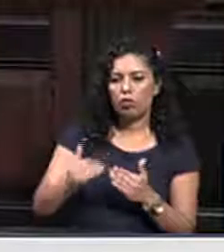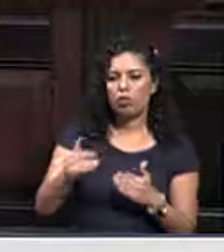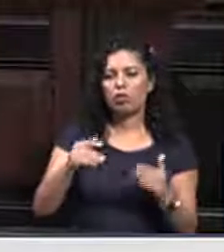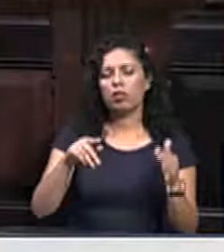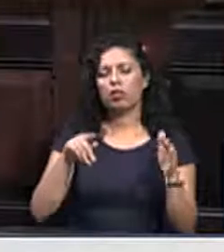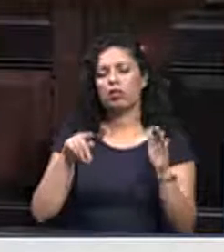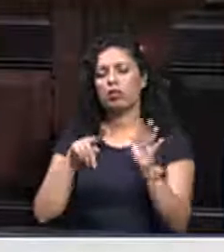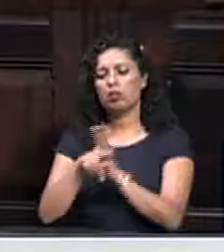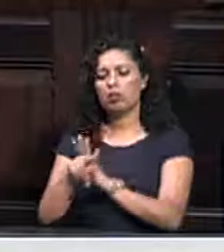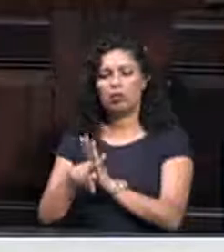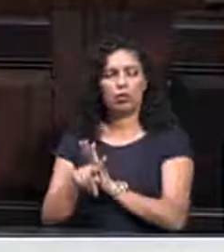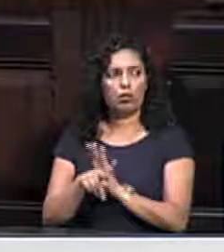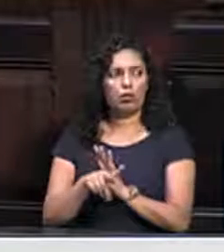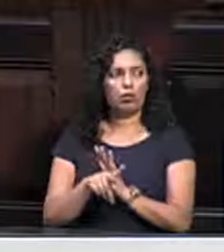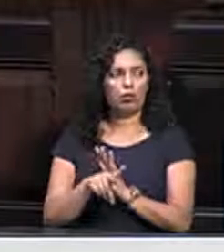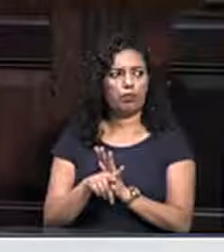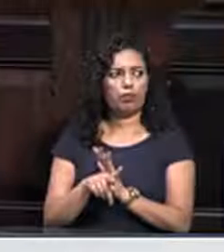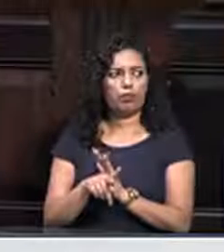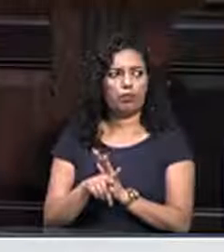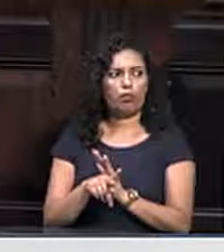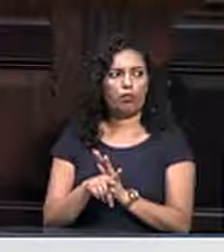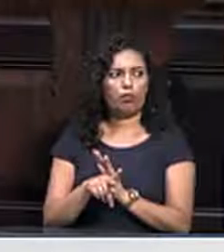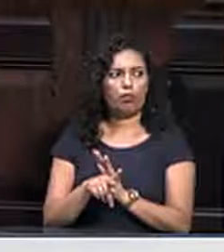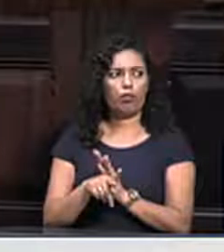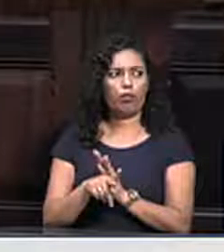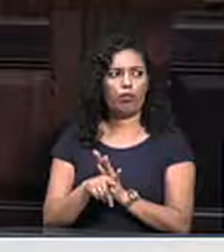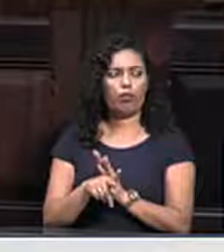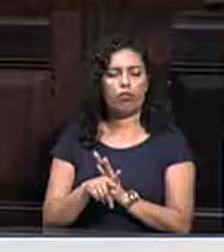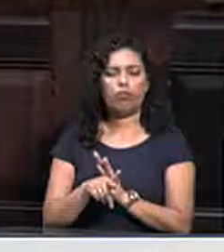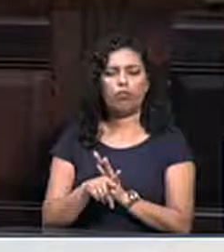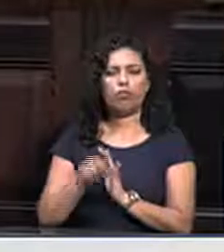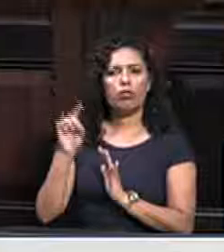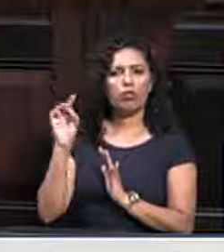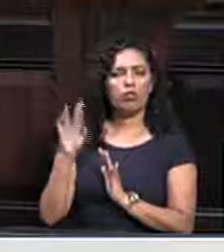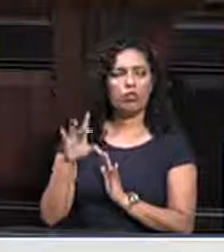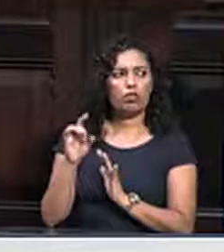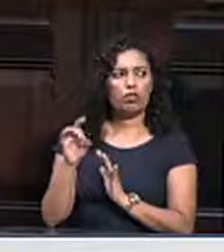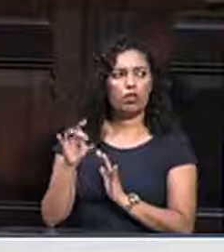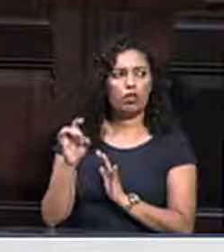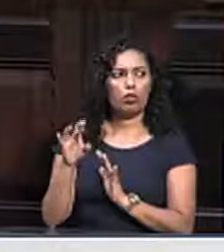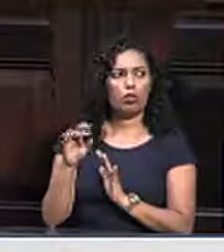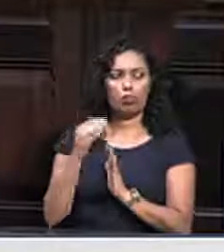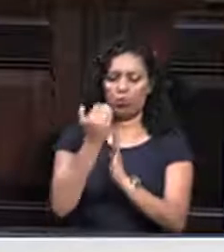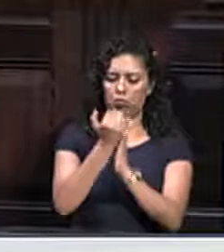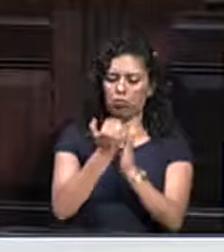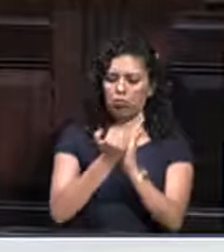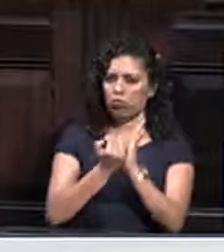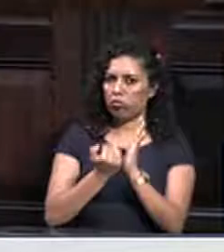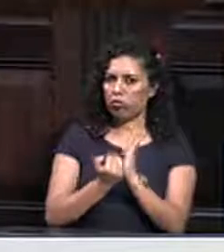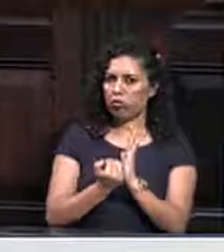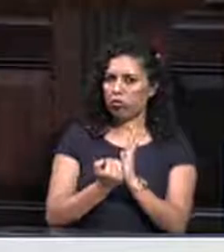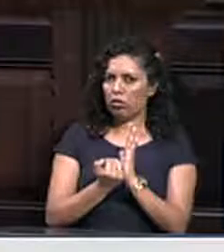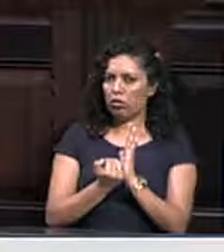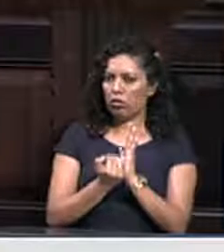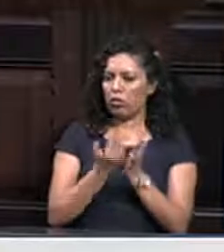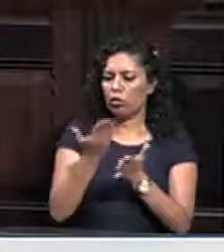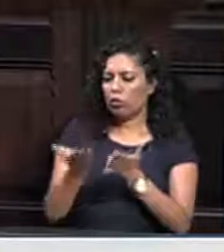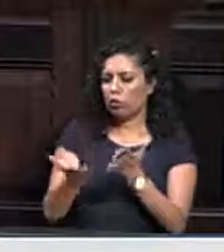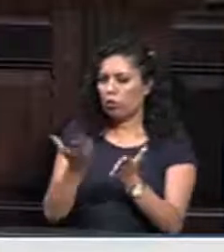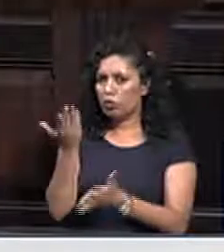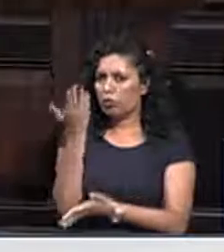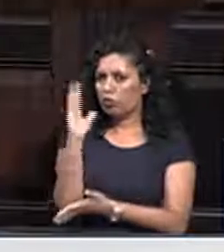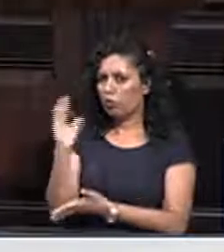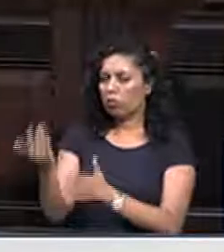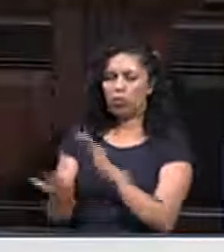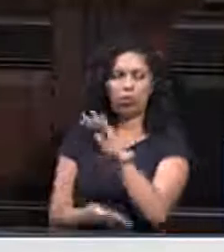licenciamento. Pela nova redação, apenas os confrontantes com unidades de conservação de proteção